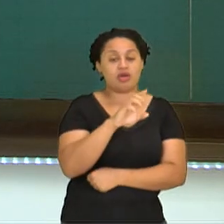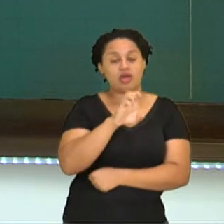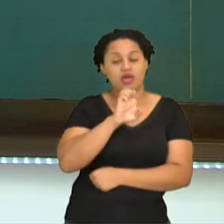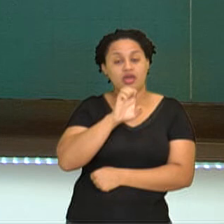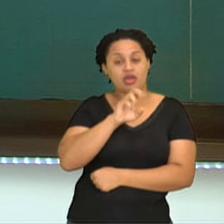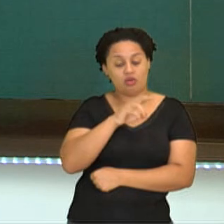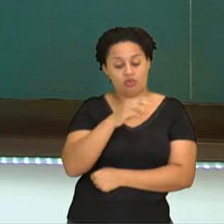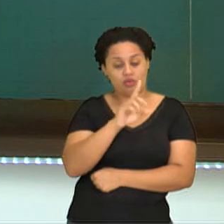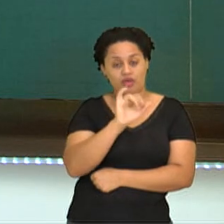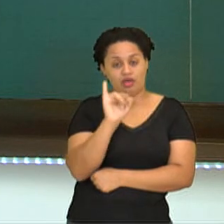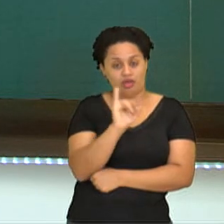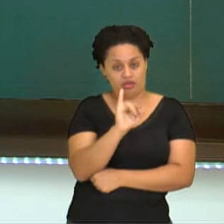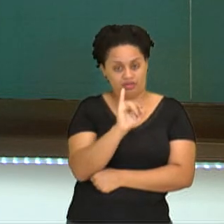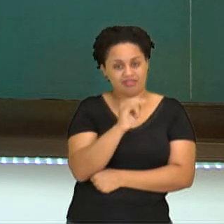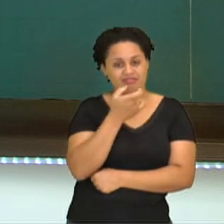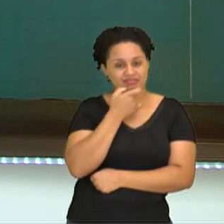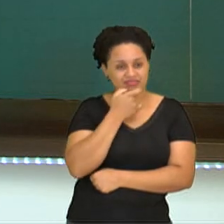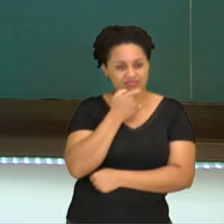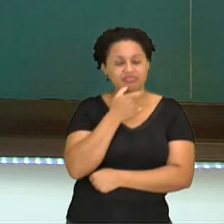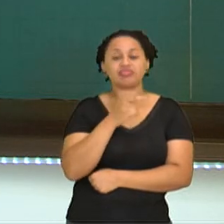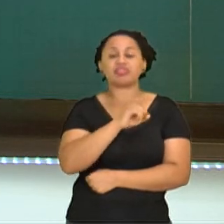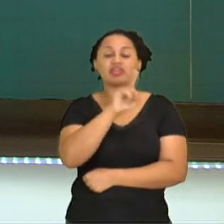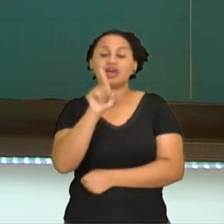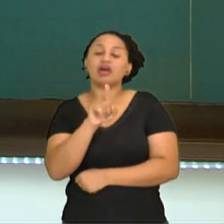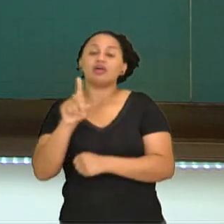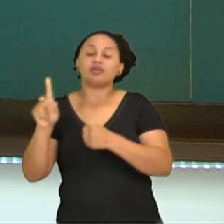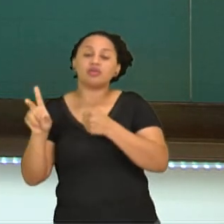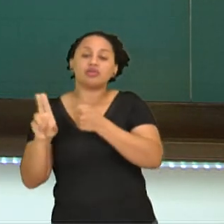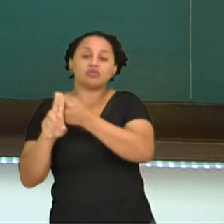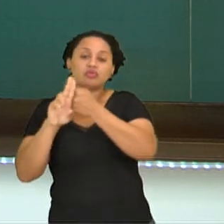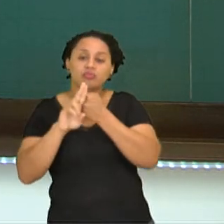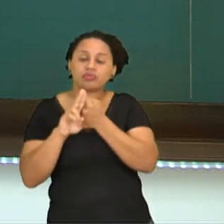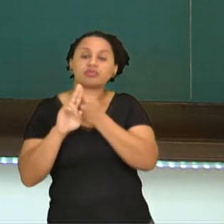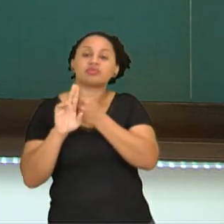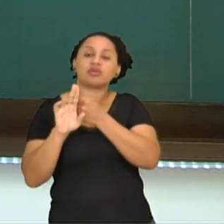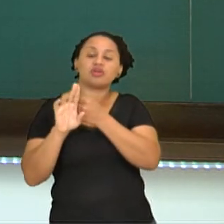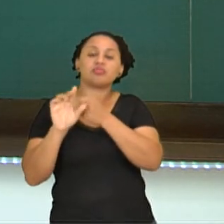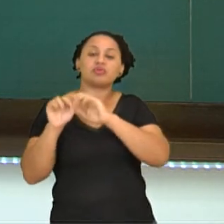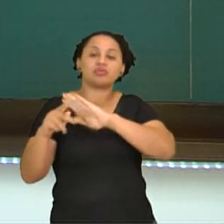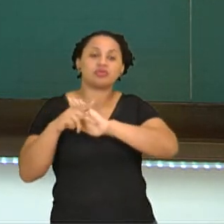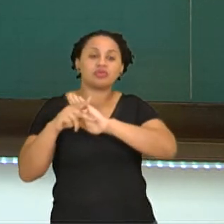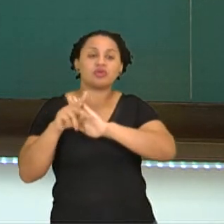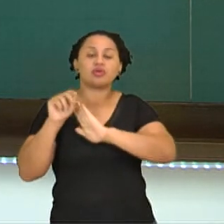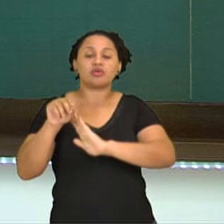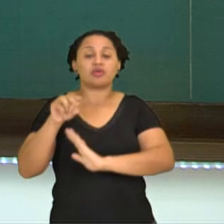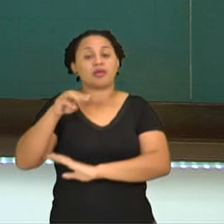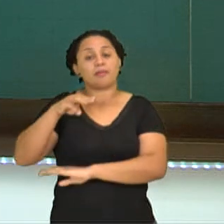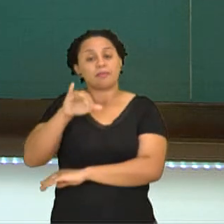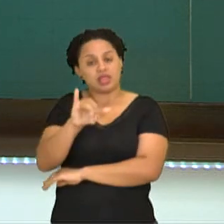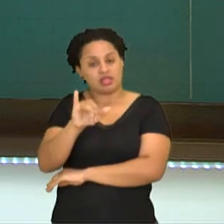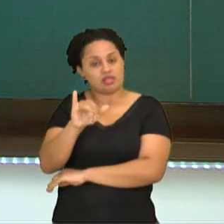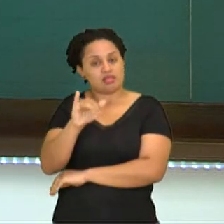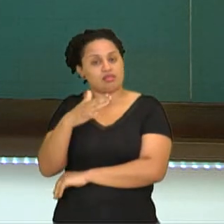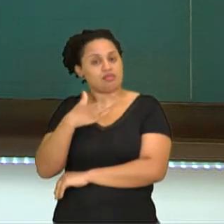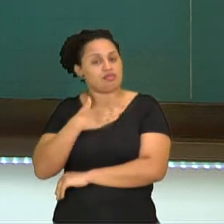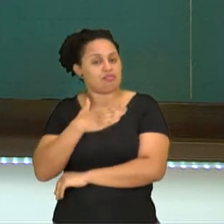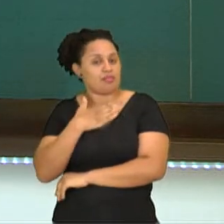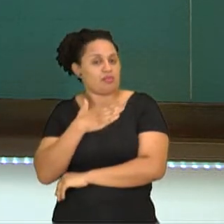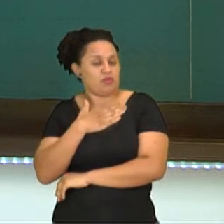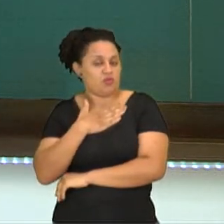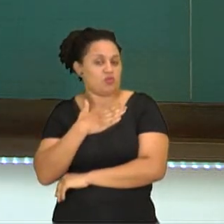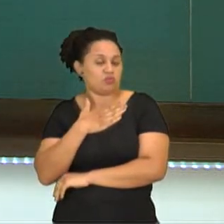pronome possessivo meu. Entenderam? Então, sempre vai ter o pronome pessoal e o seu respectivo